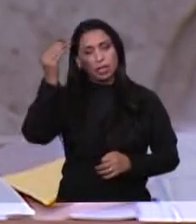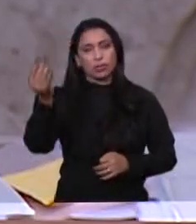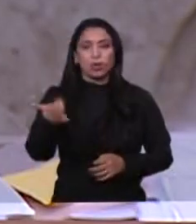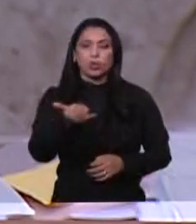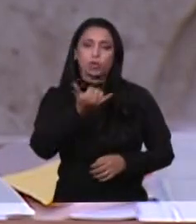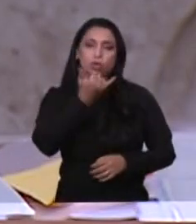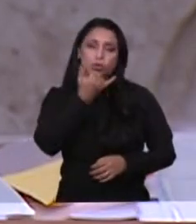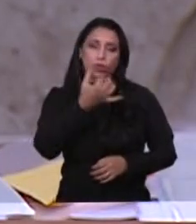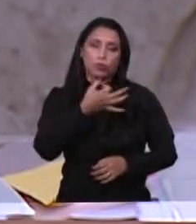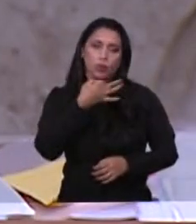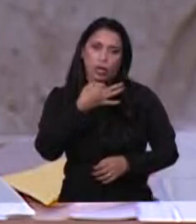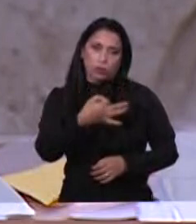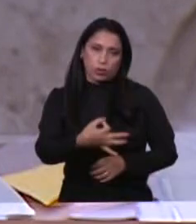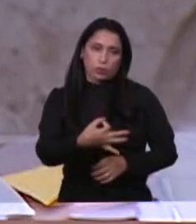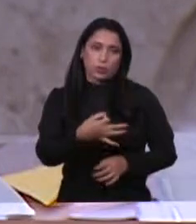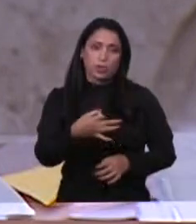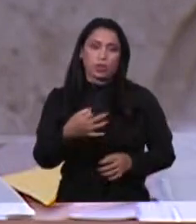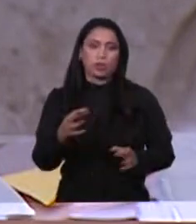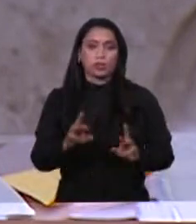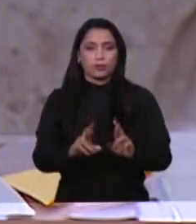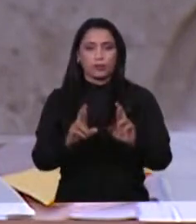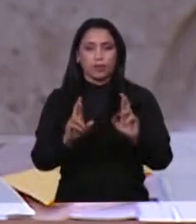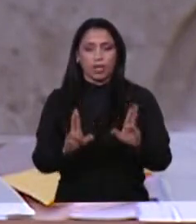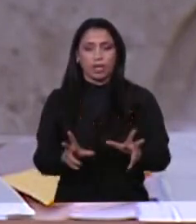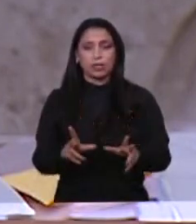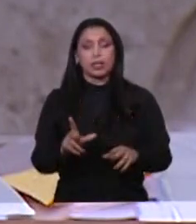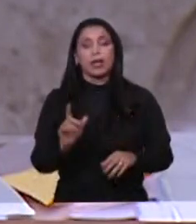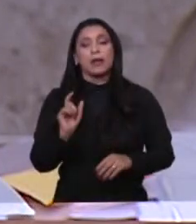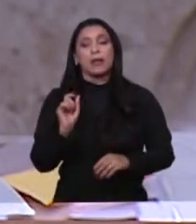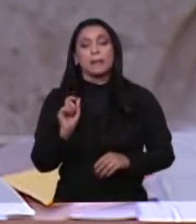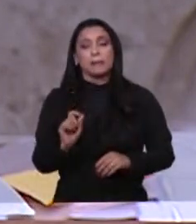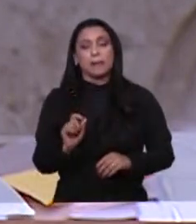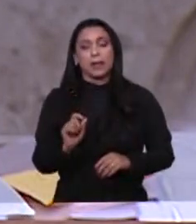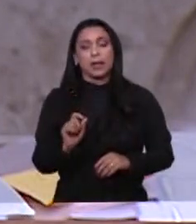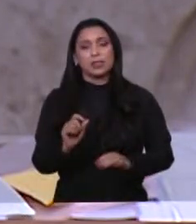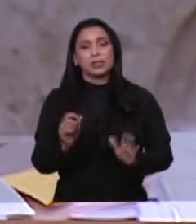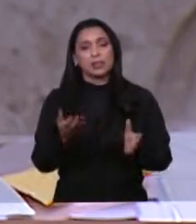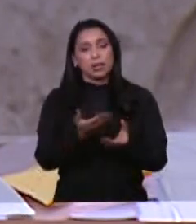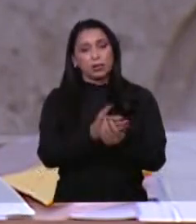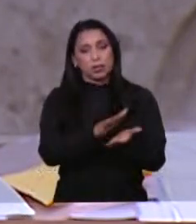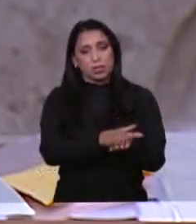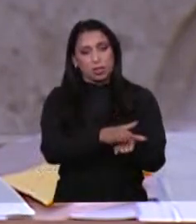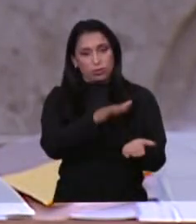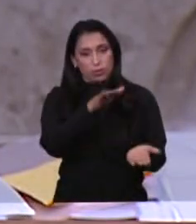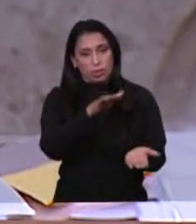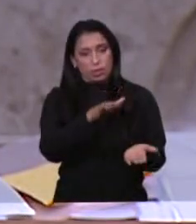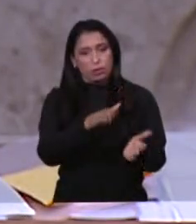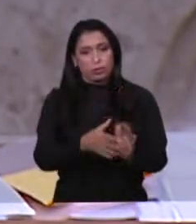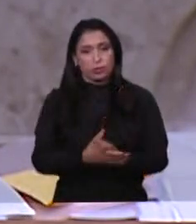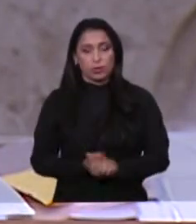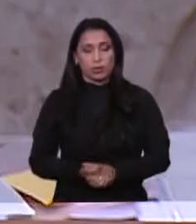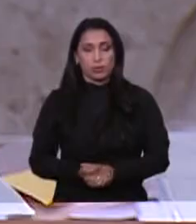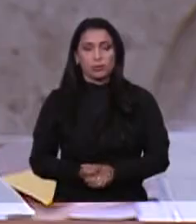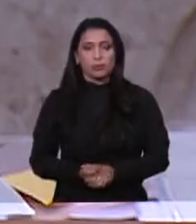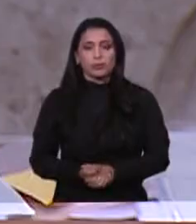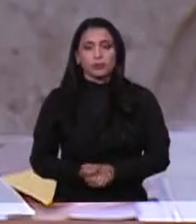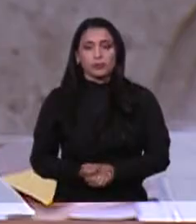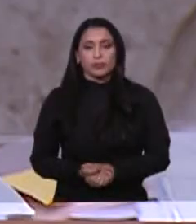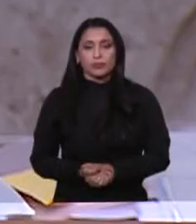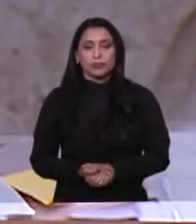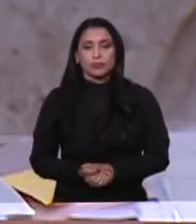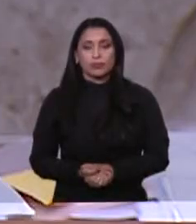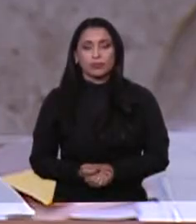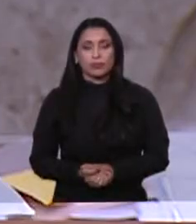compreensões contrárias, se verifica na hipótese destes autos. Dito isso,